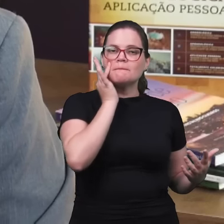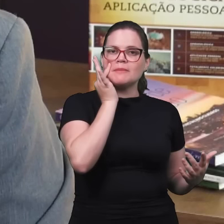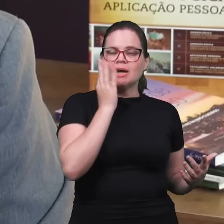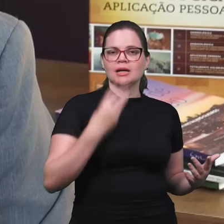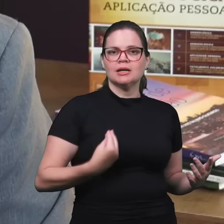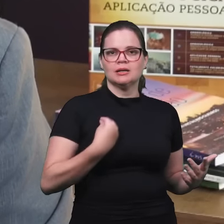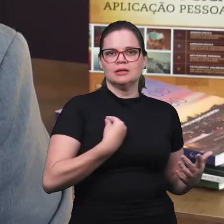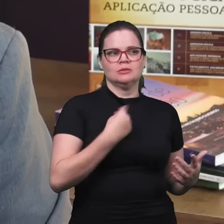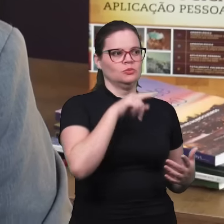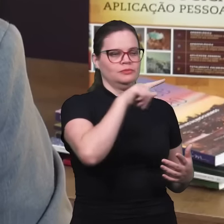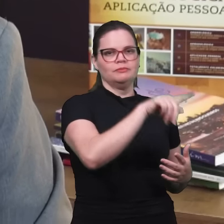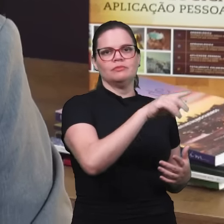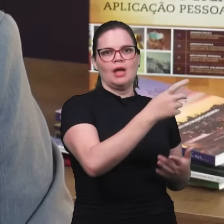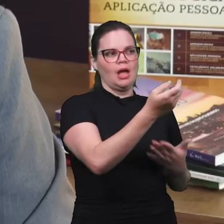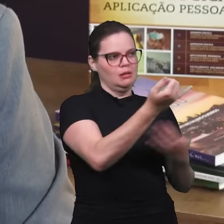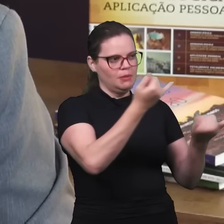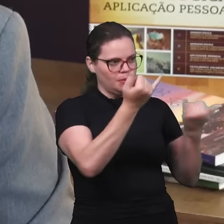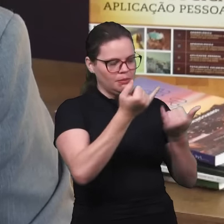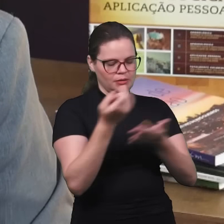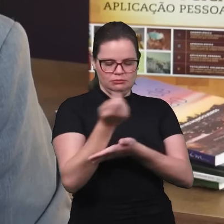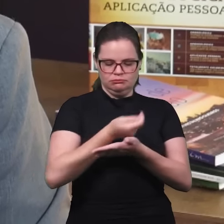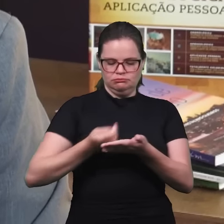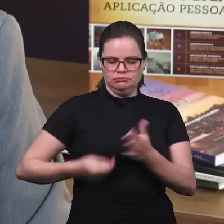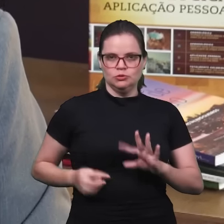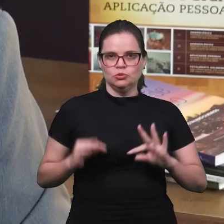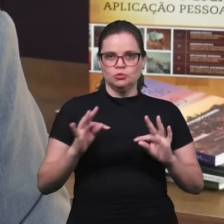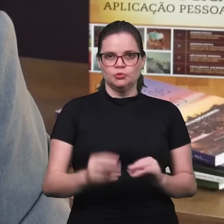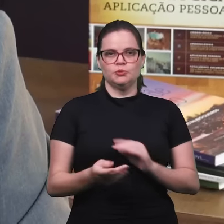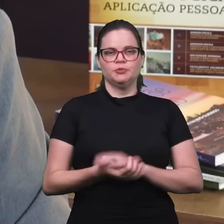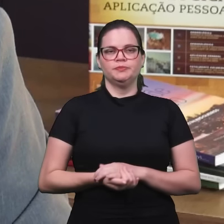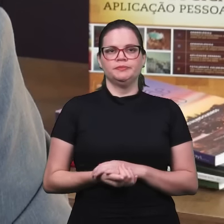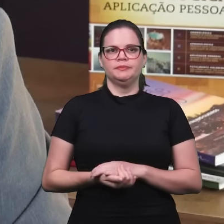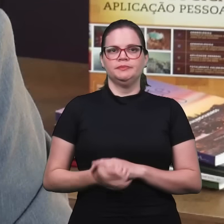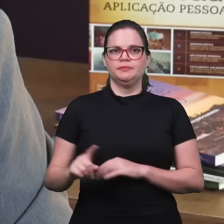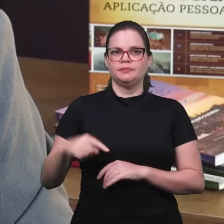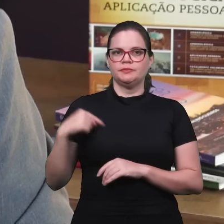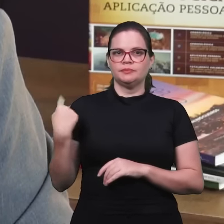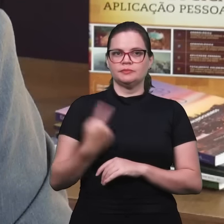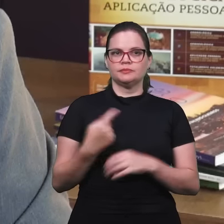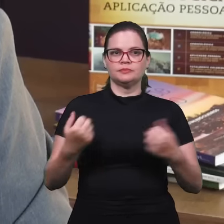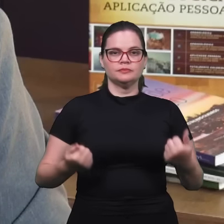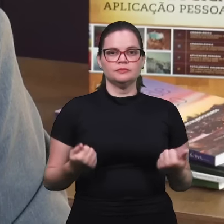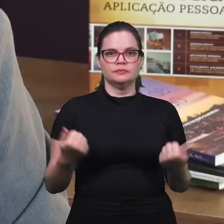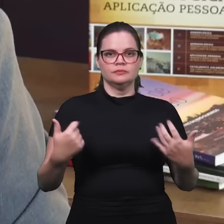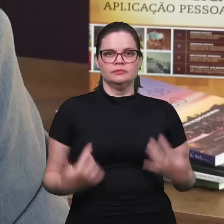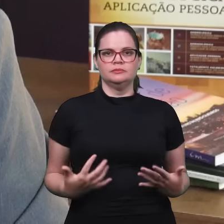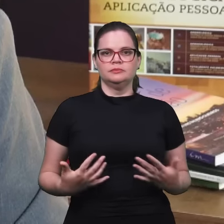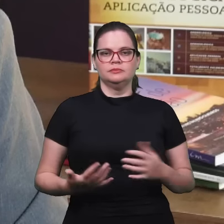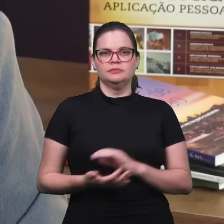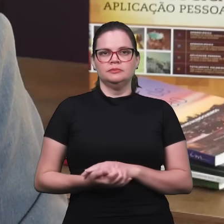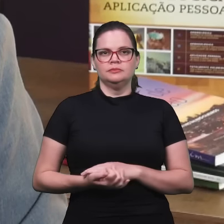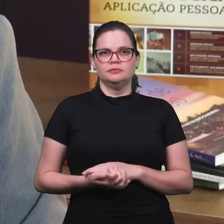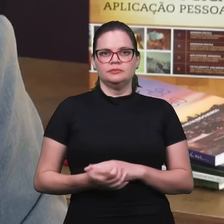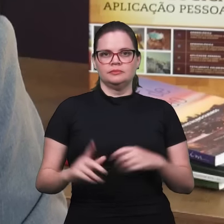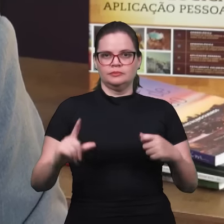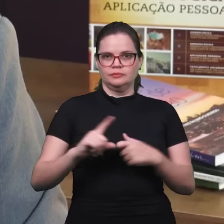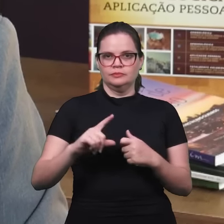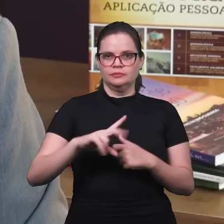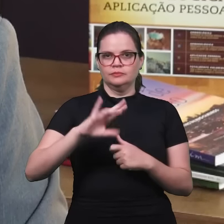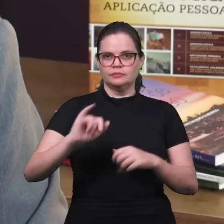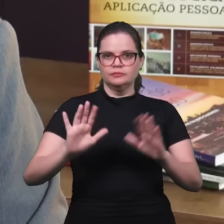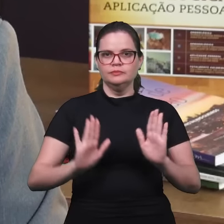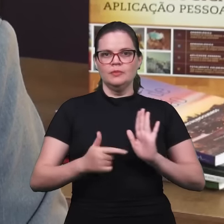ali, e ele para informar isso. Sim. Então, mostrando isso. Quando nós dizemos aqui que e Lucas vai tratar